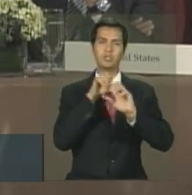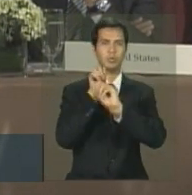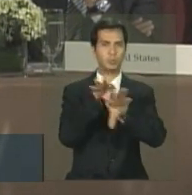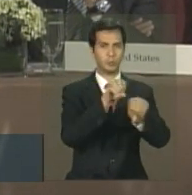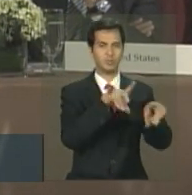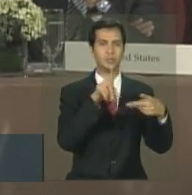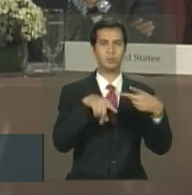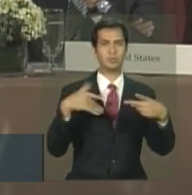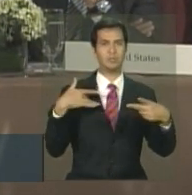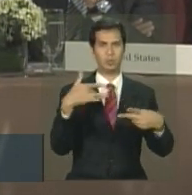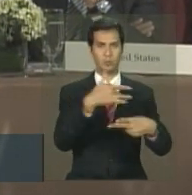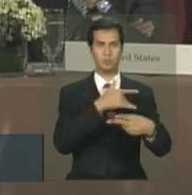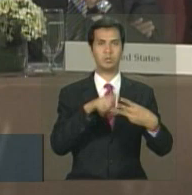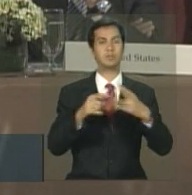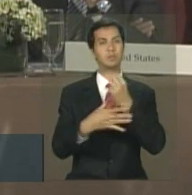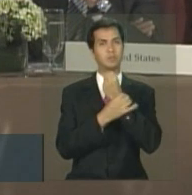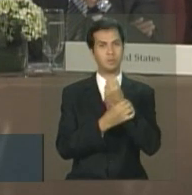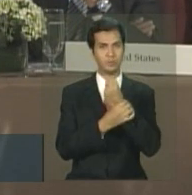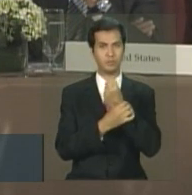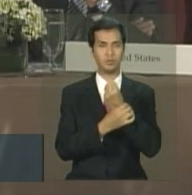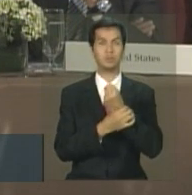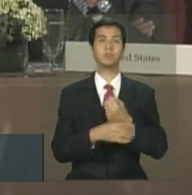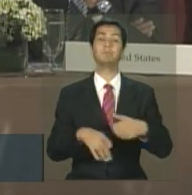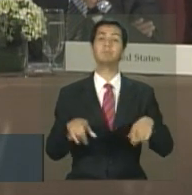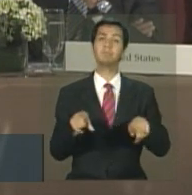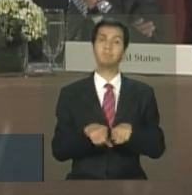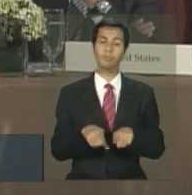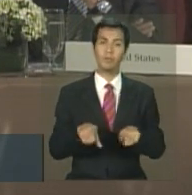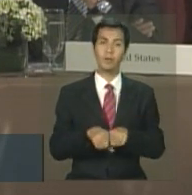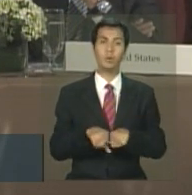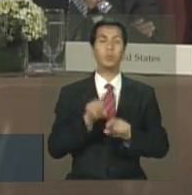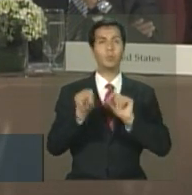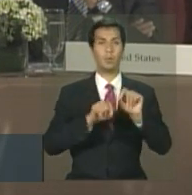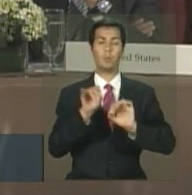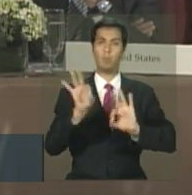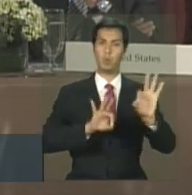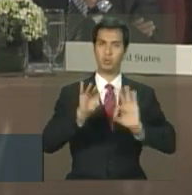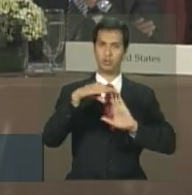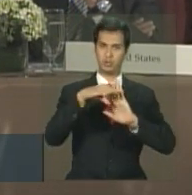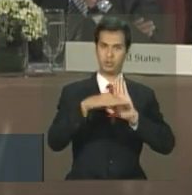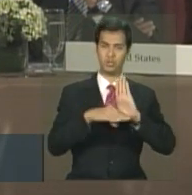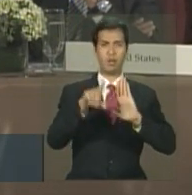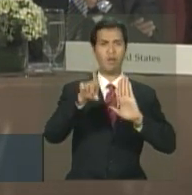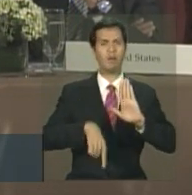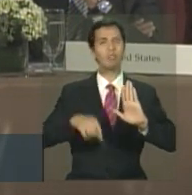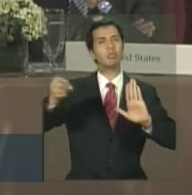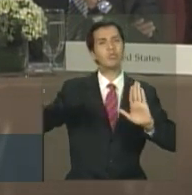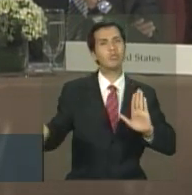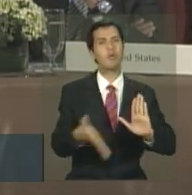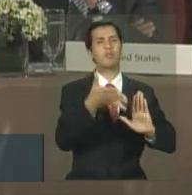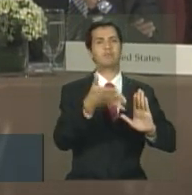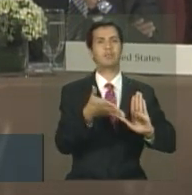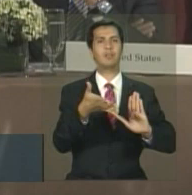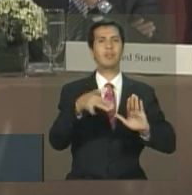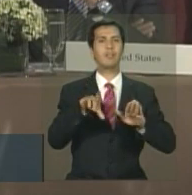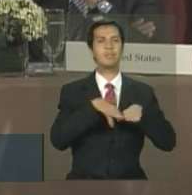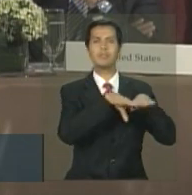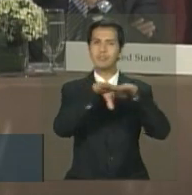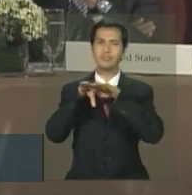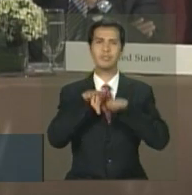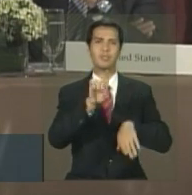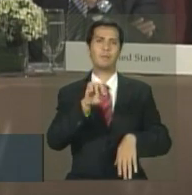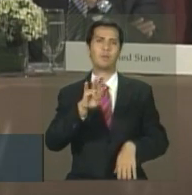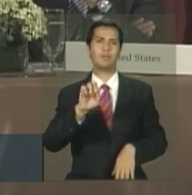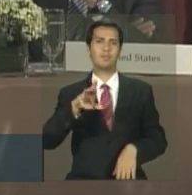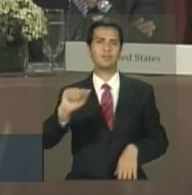de saúde e de segurança. Trata-se, portanto, de um projeto de modernização democrática para o